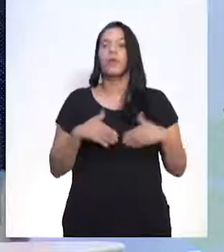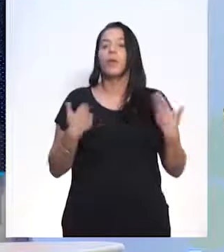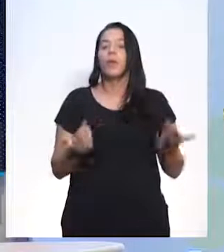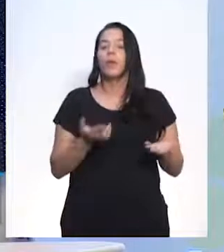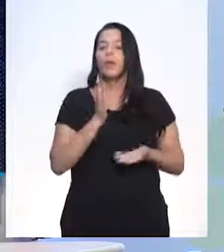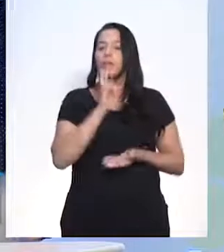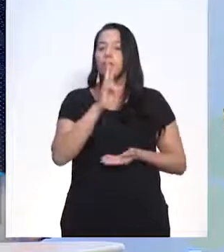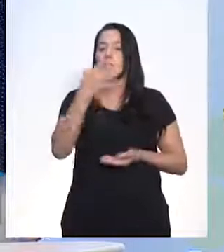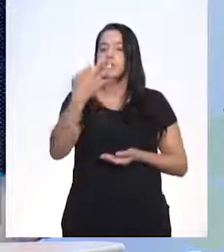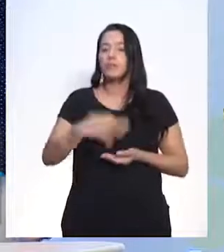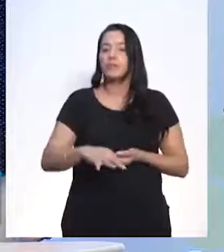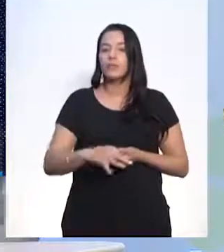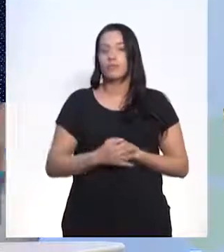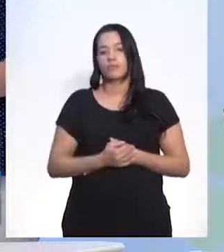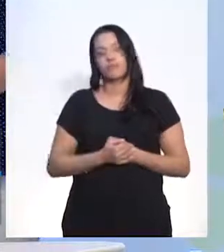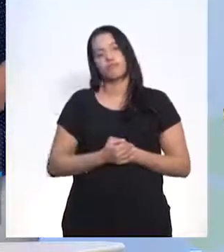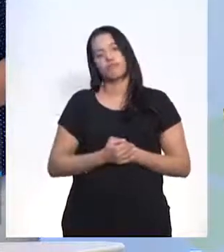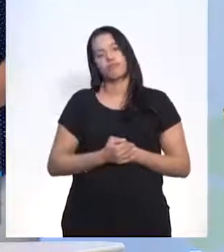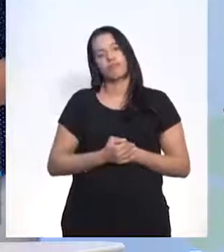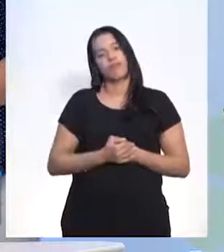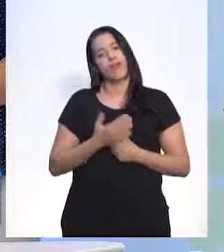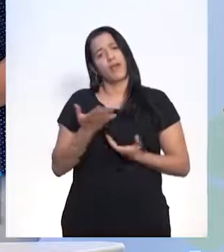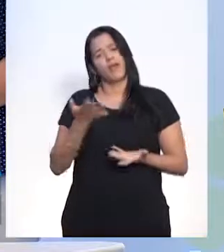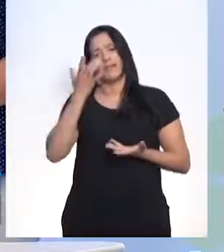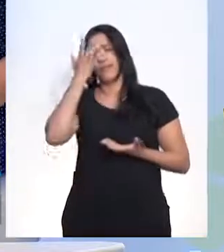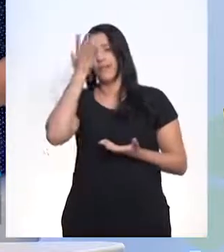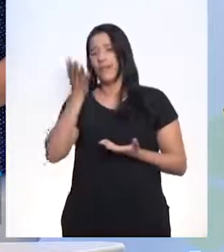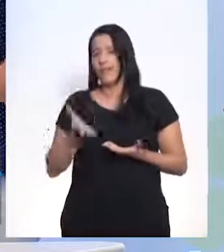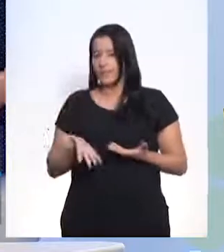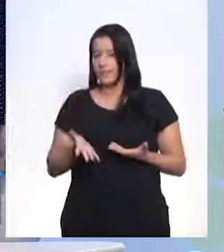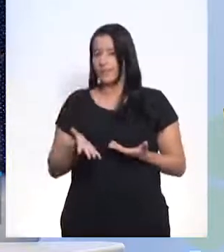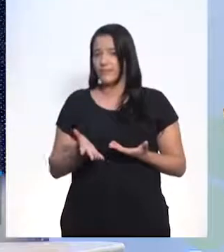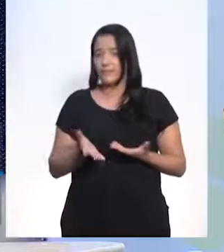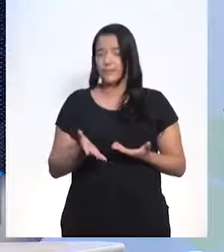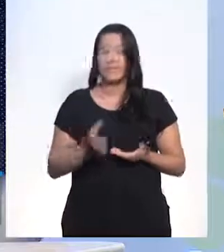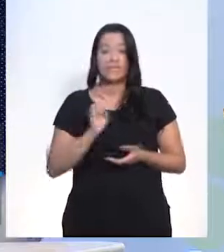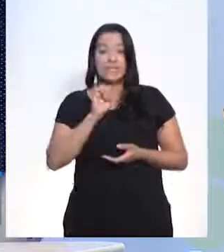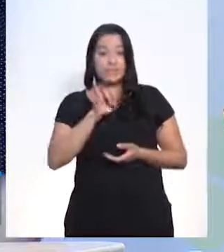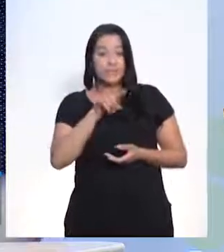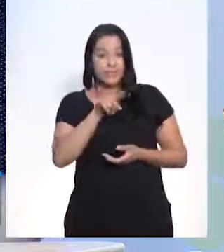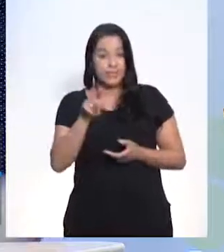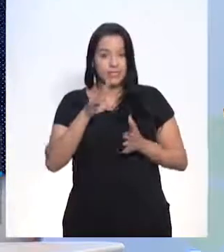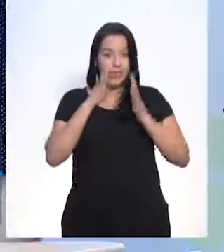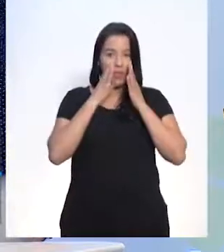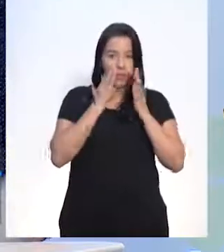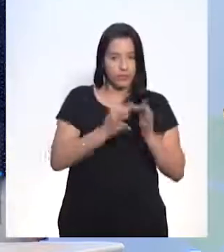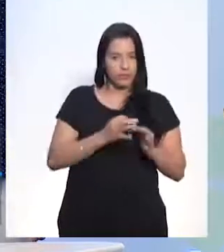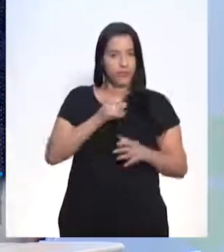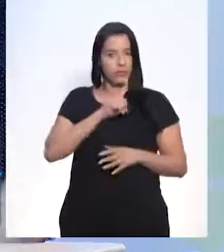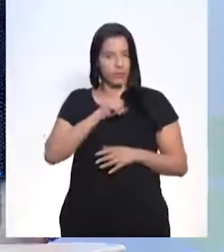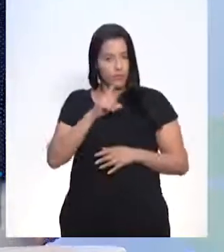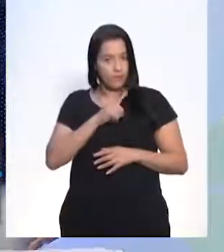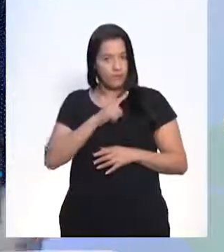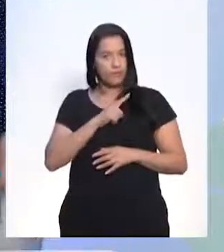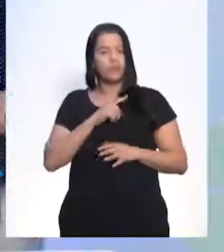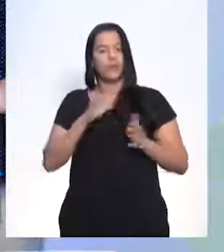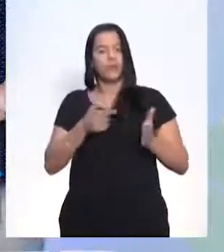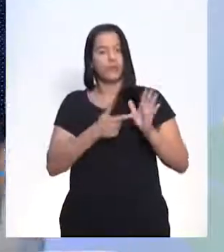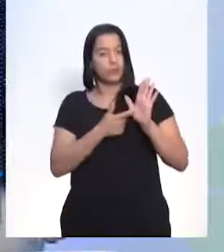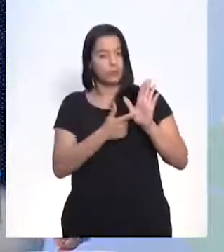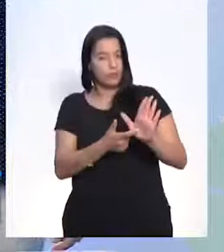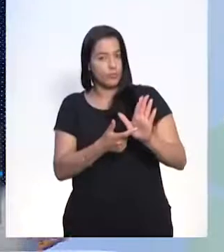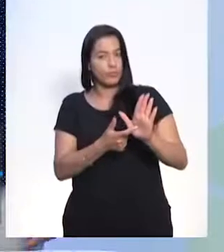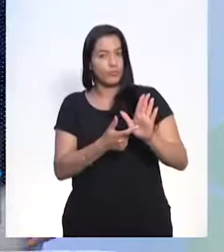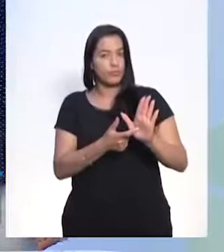correta? Ai, gente, esse tá fácil, hein? Se você prestou atenção quando eu mostrei para você as